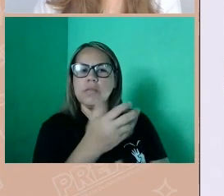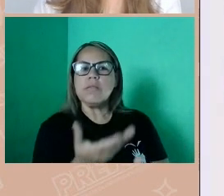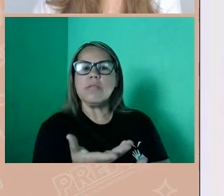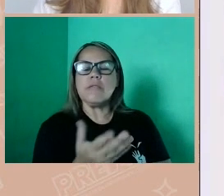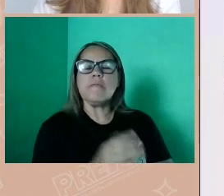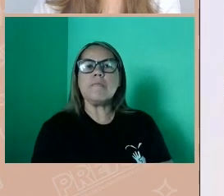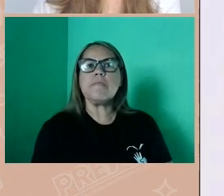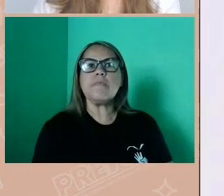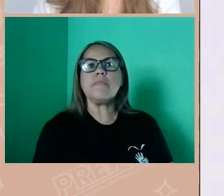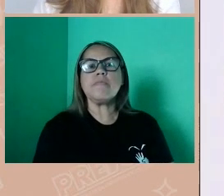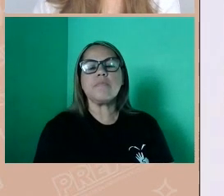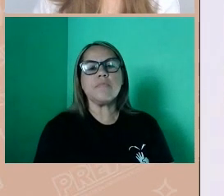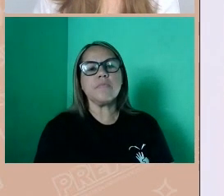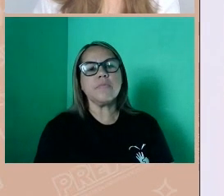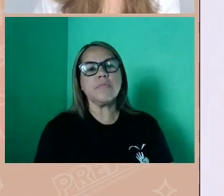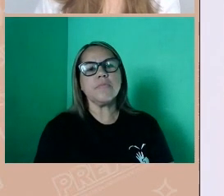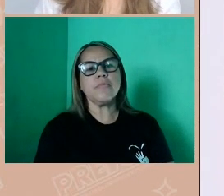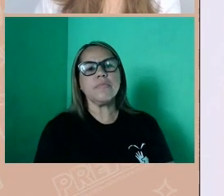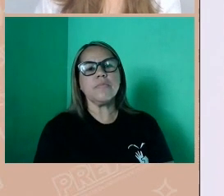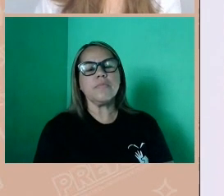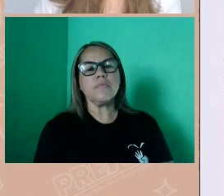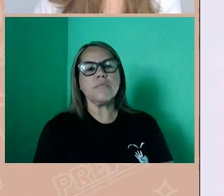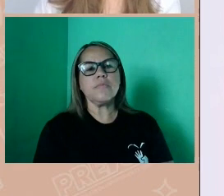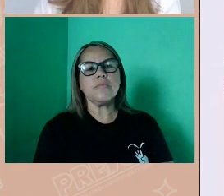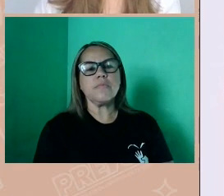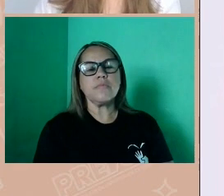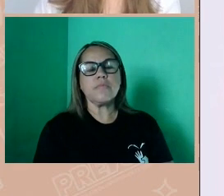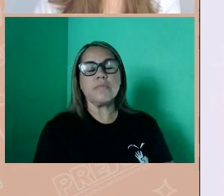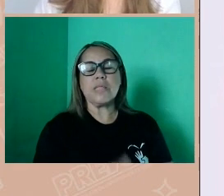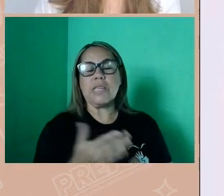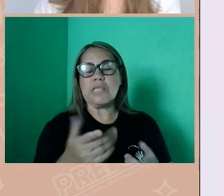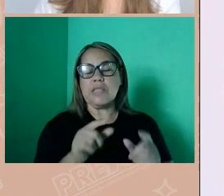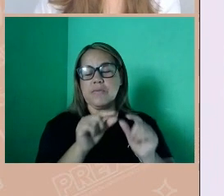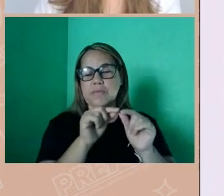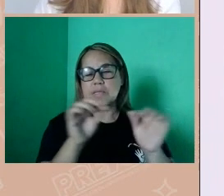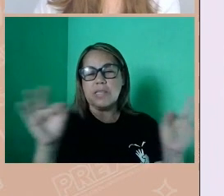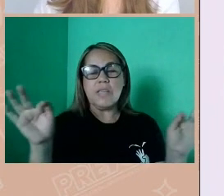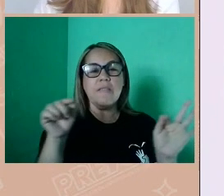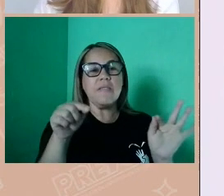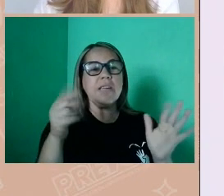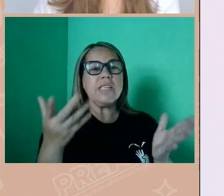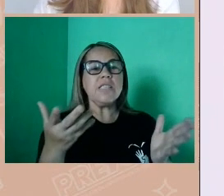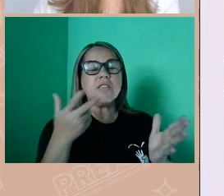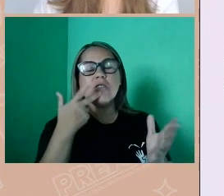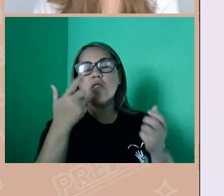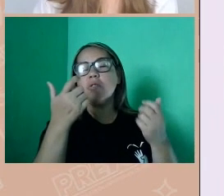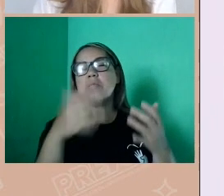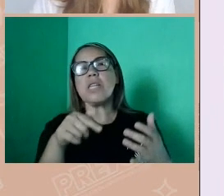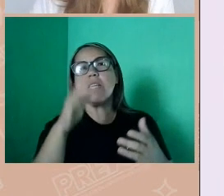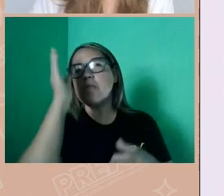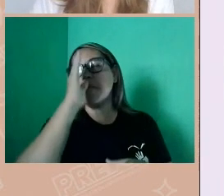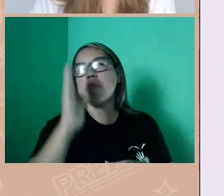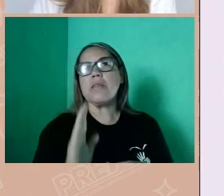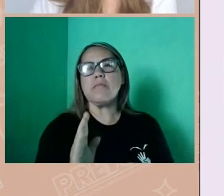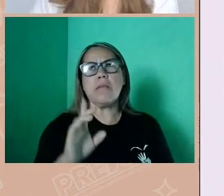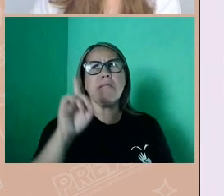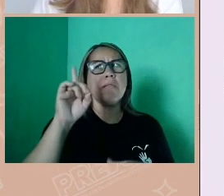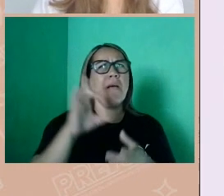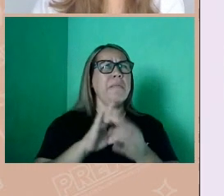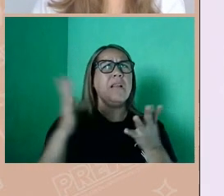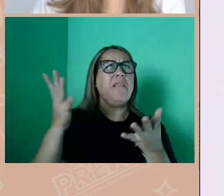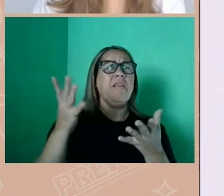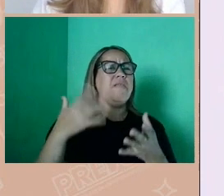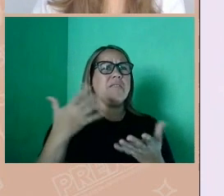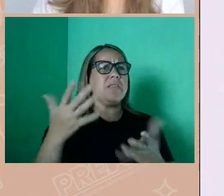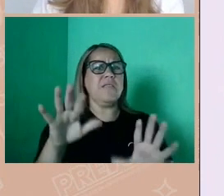or god forbid hurt essa expressão god forbid equivale ao a gente fala aqui no Brasil Deus me livre de jeito